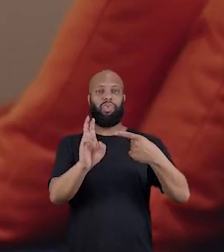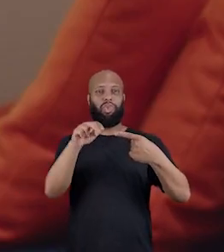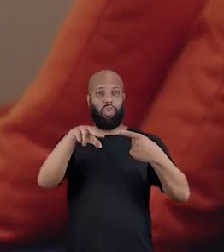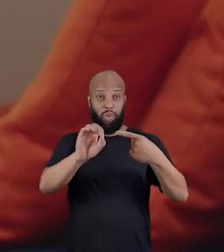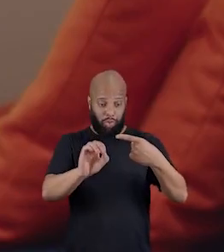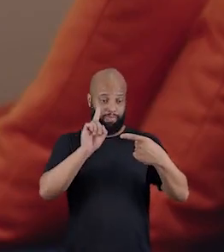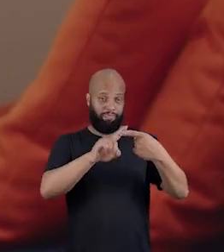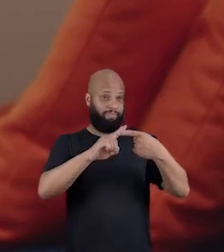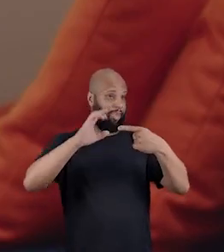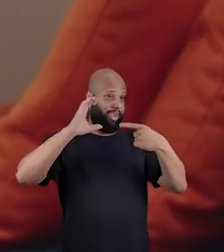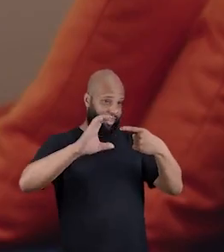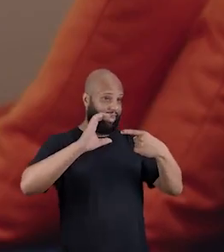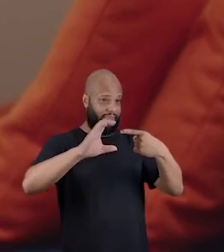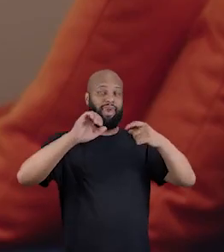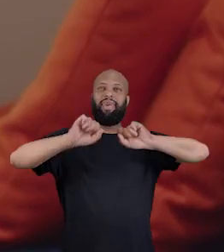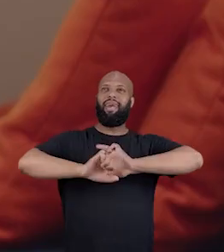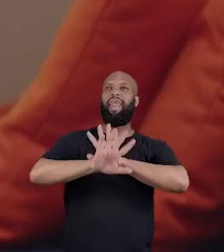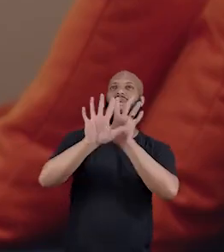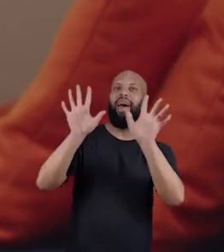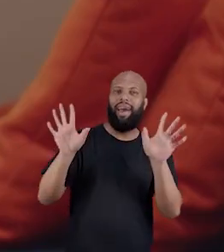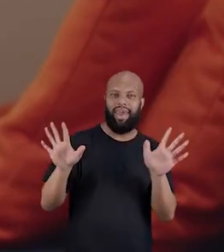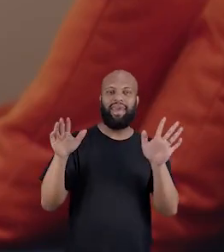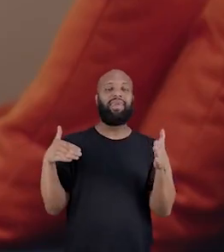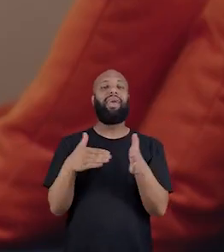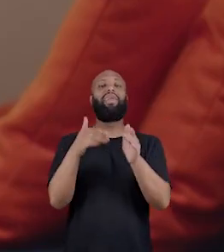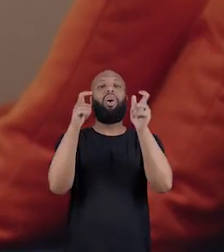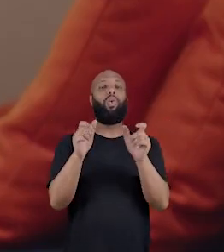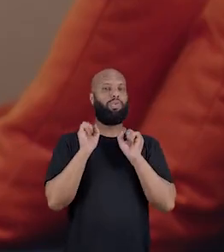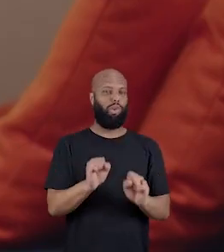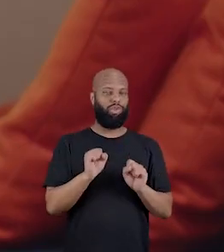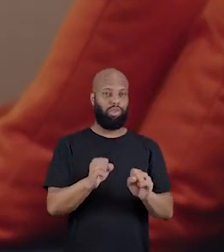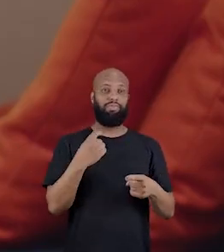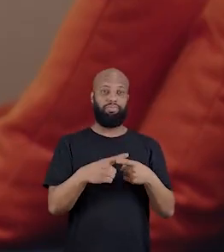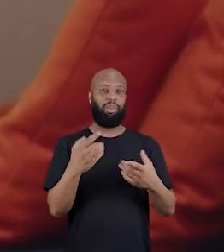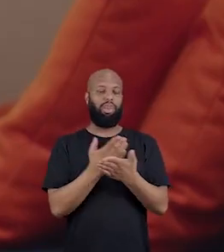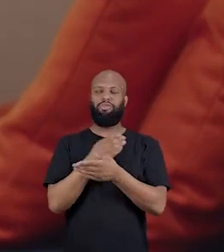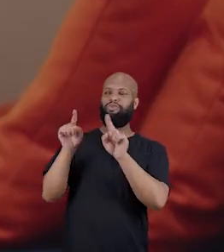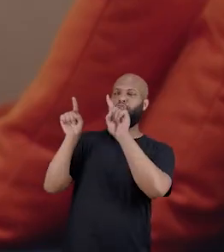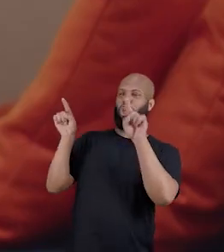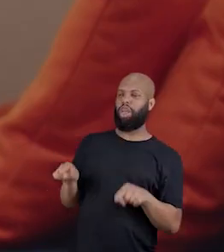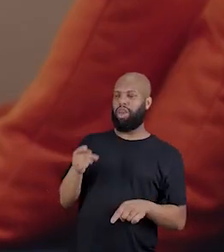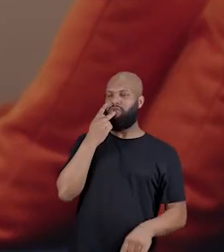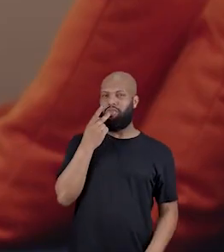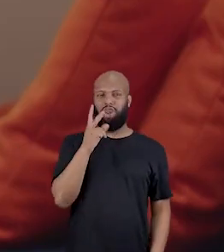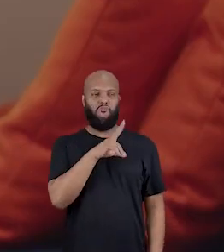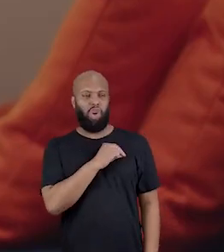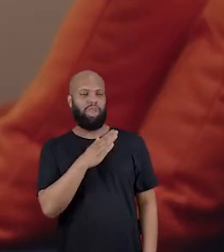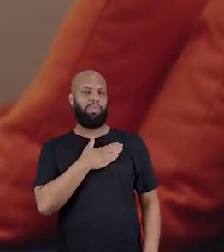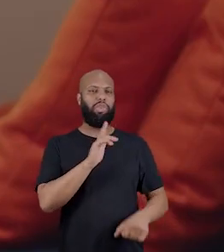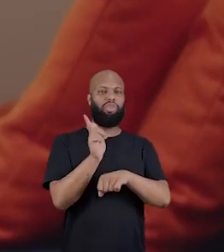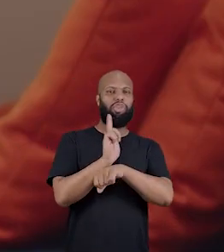aqui que a gente dê clareza de contexto para os nossos times e até onde eles podem ir. Muitas vezes algum colaborador fala assim,